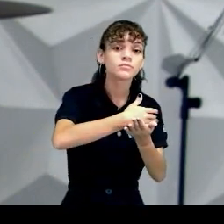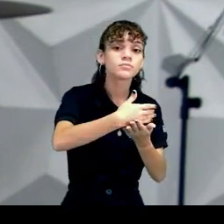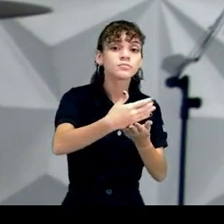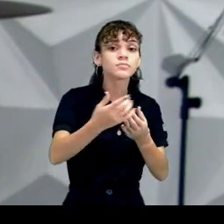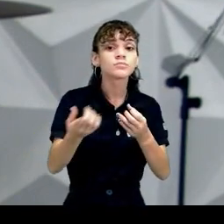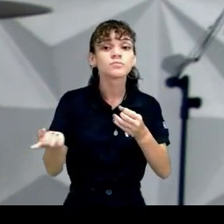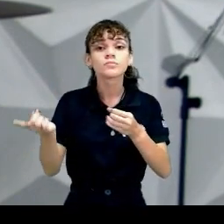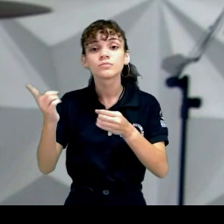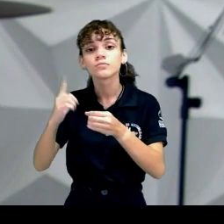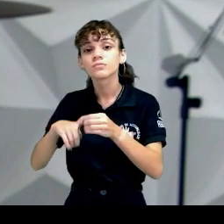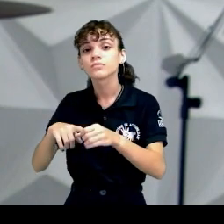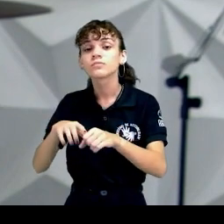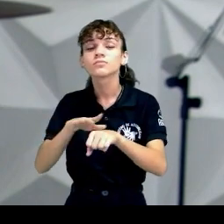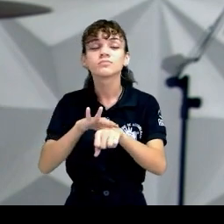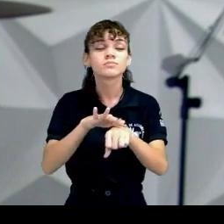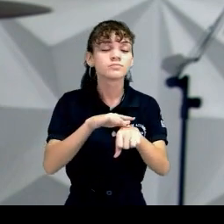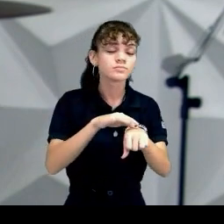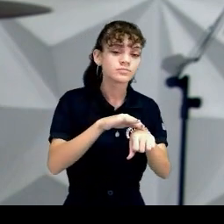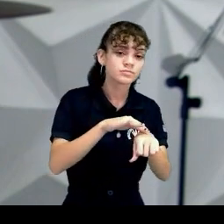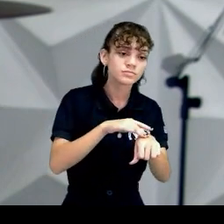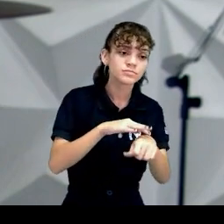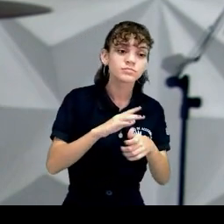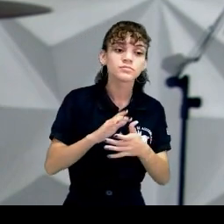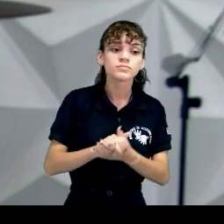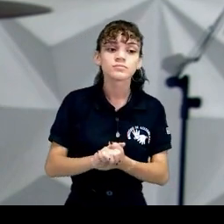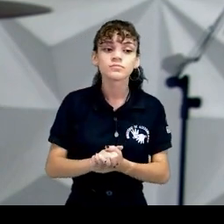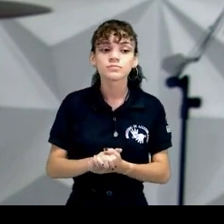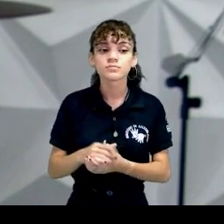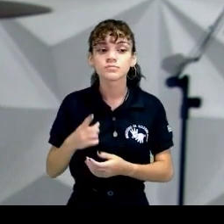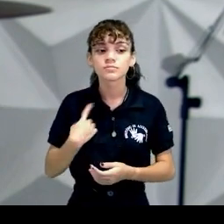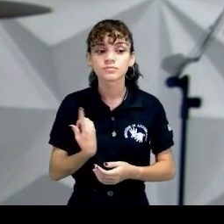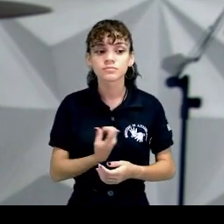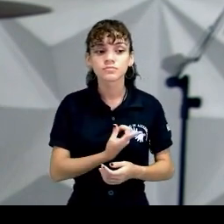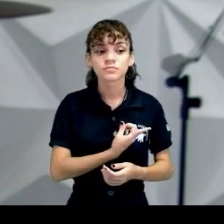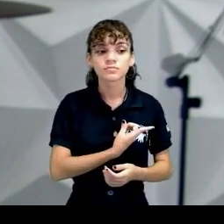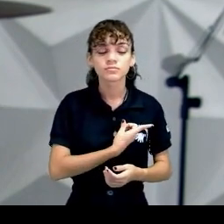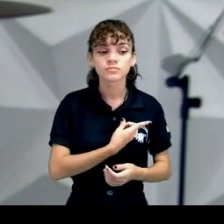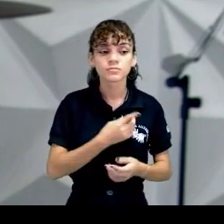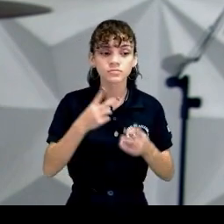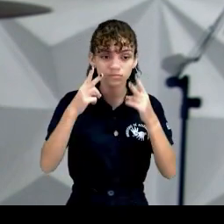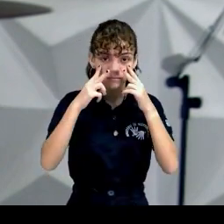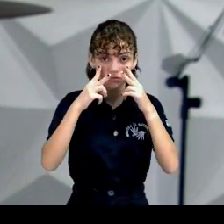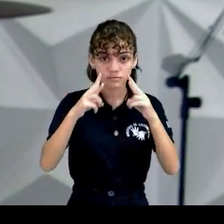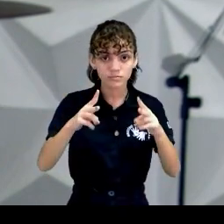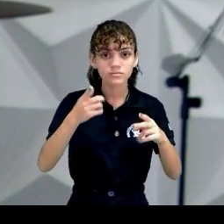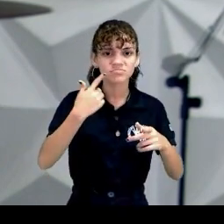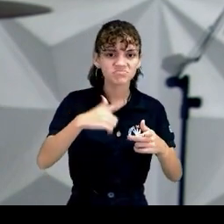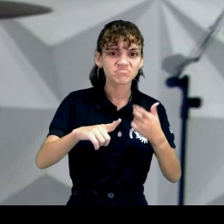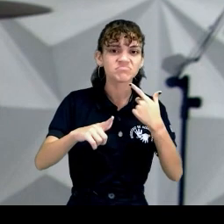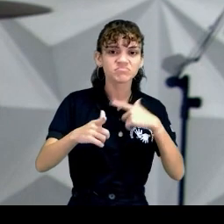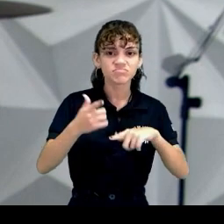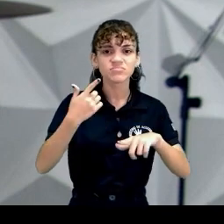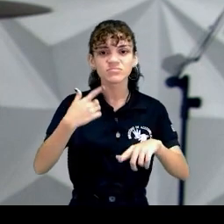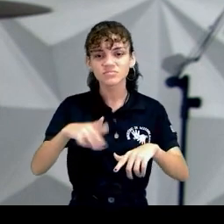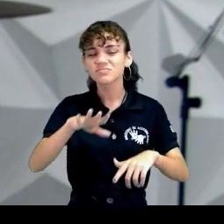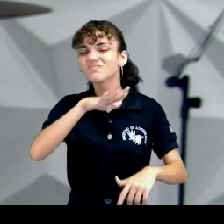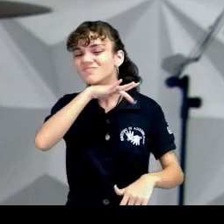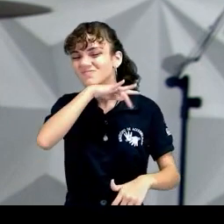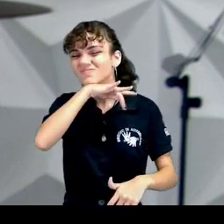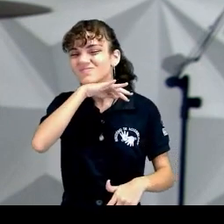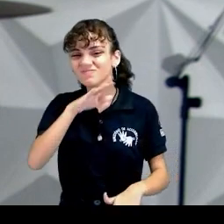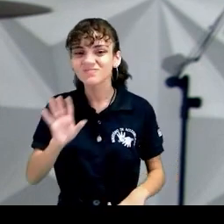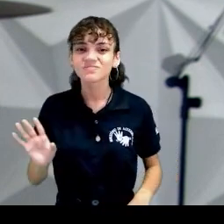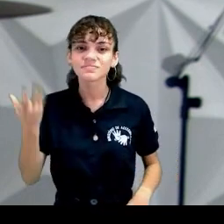volta. E parece que não tem como, diante daquela situação, a gente agradecer. Mas eu entendo que